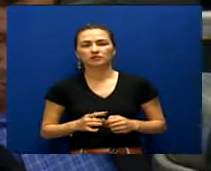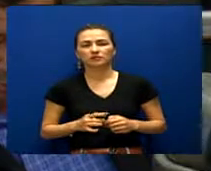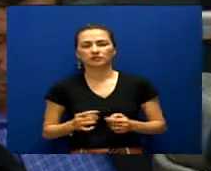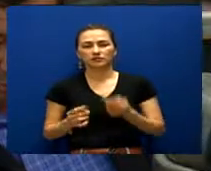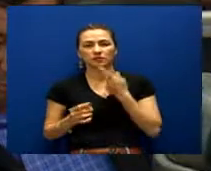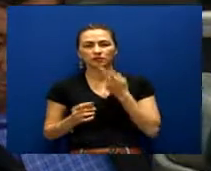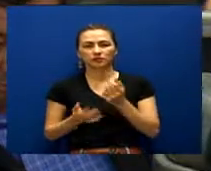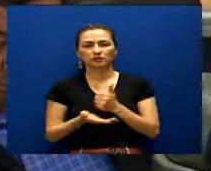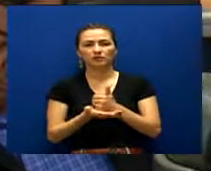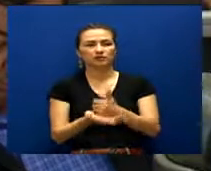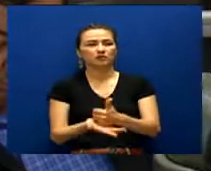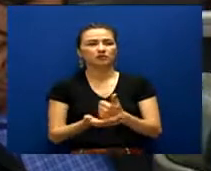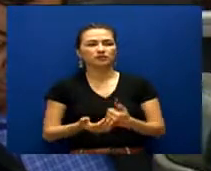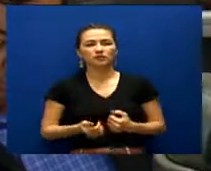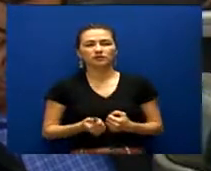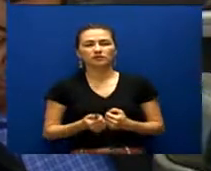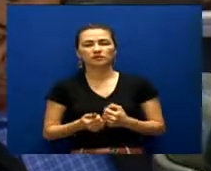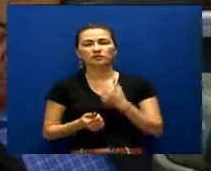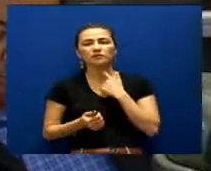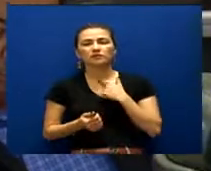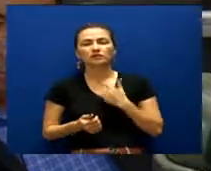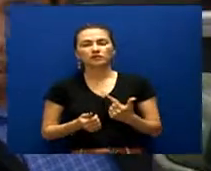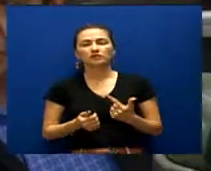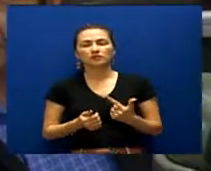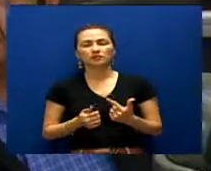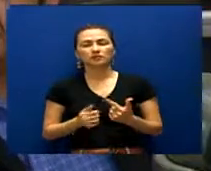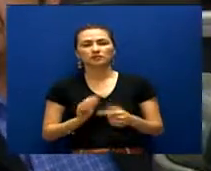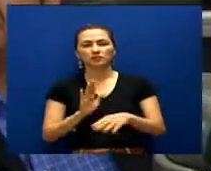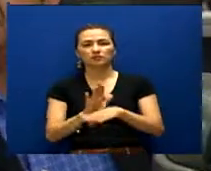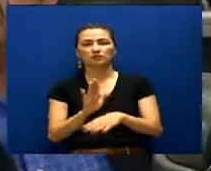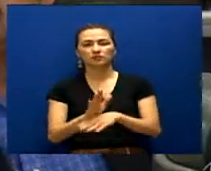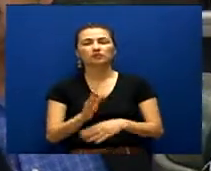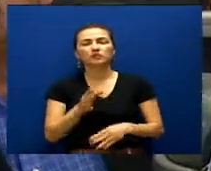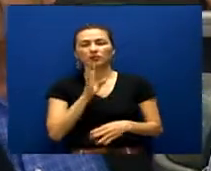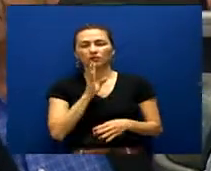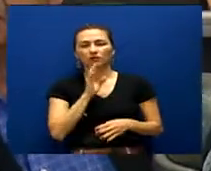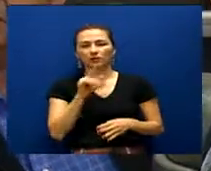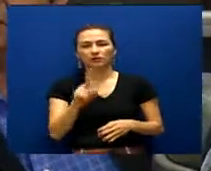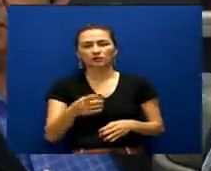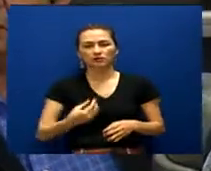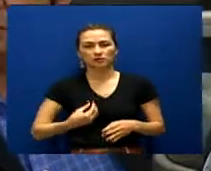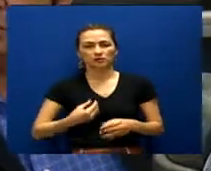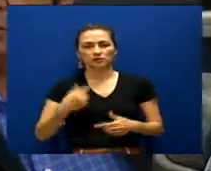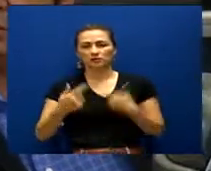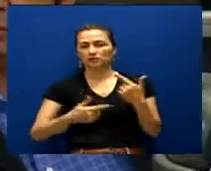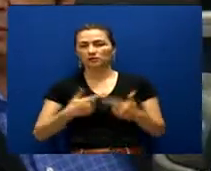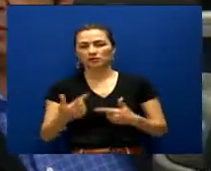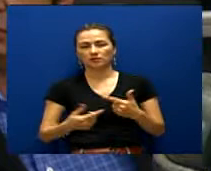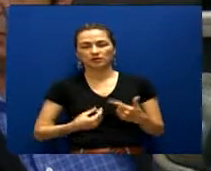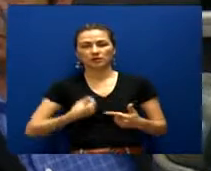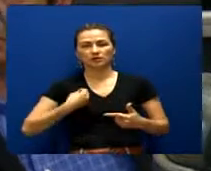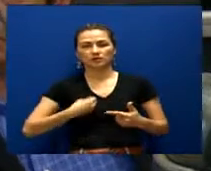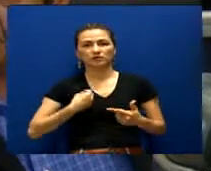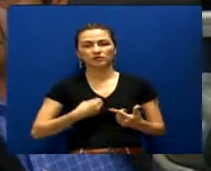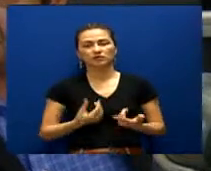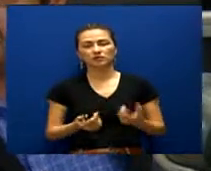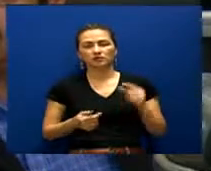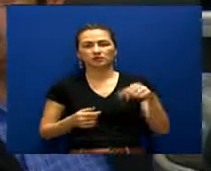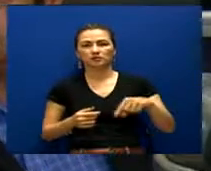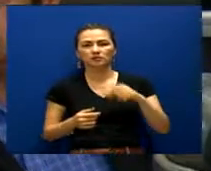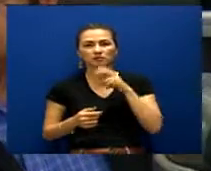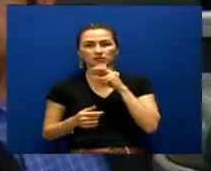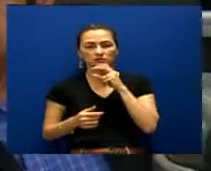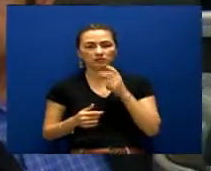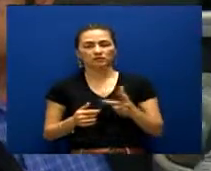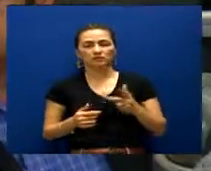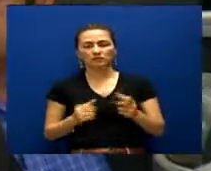externar aqui meu apoio também para o senhor, pelo trabalho. Conhecemos a história do senhor, já aqui dentro da cidade de Sorocaba, pelo trabalho